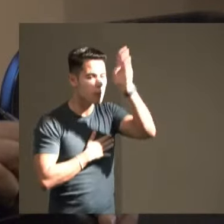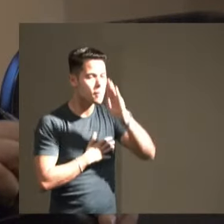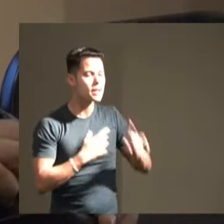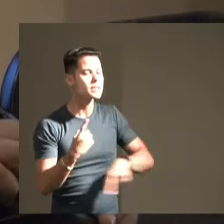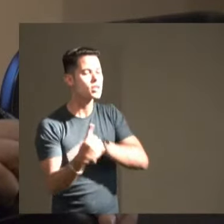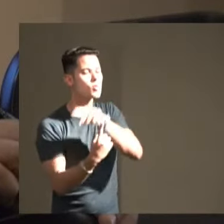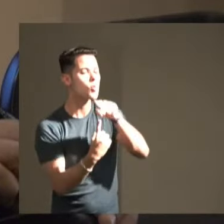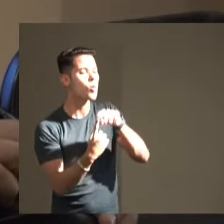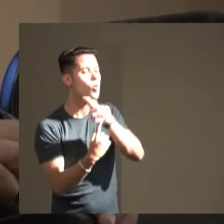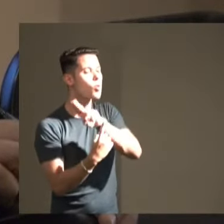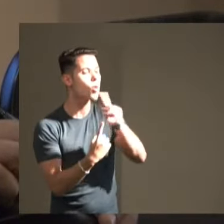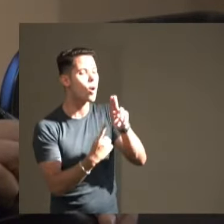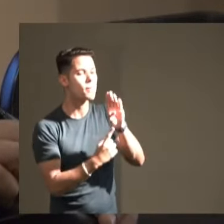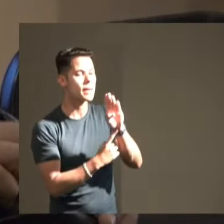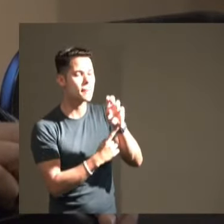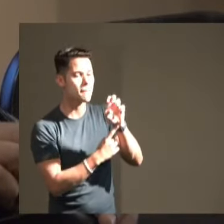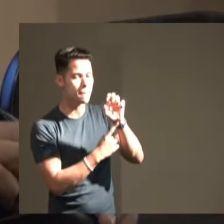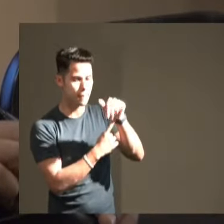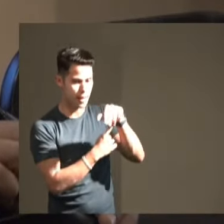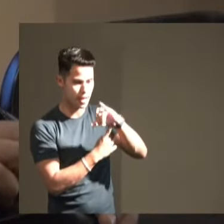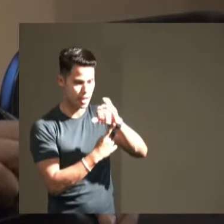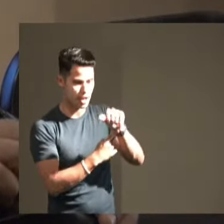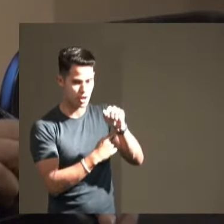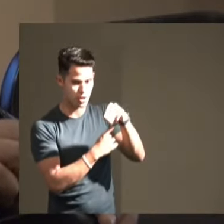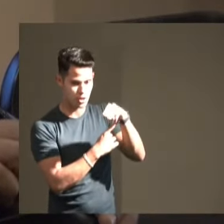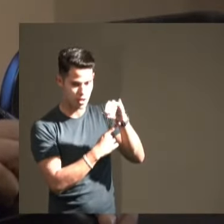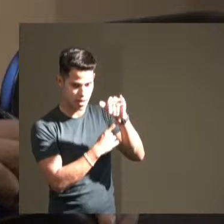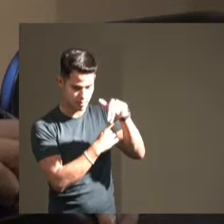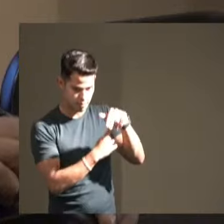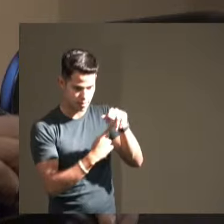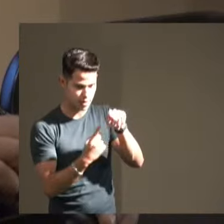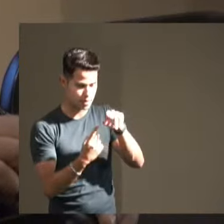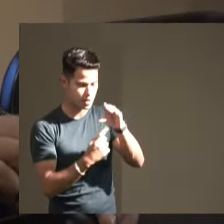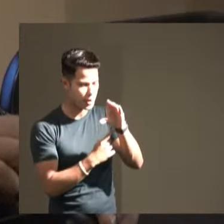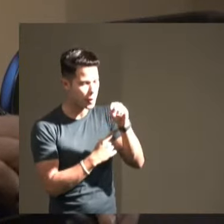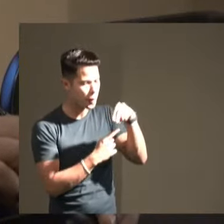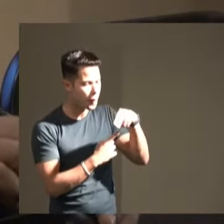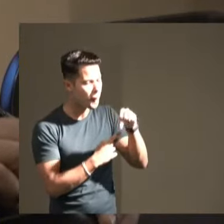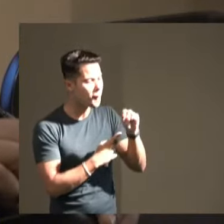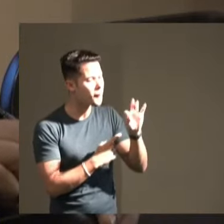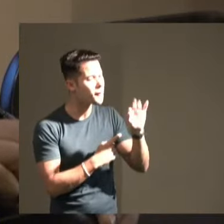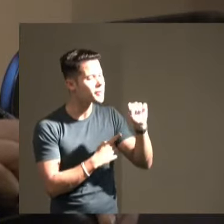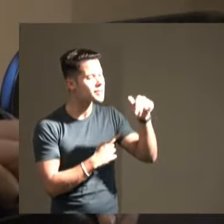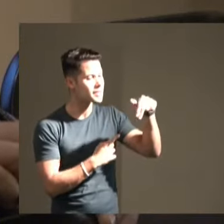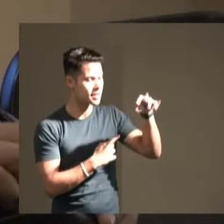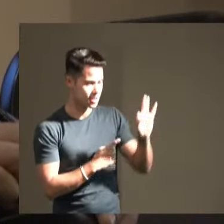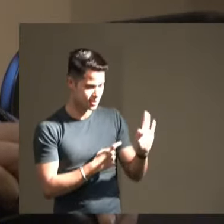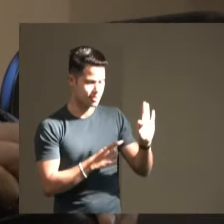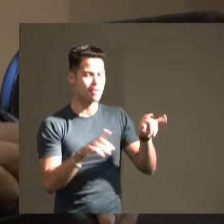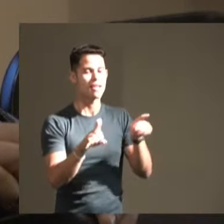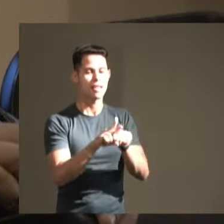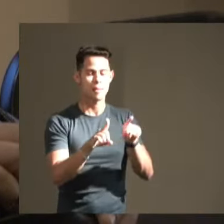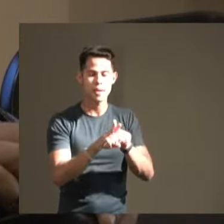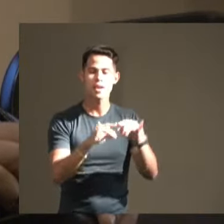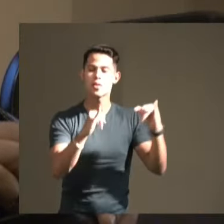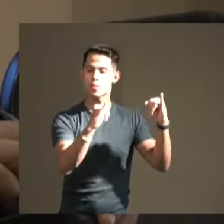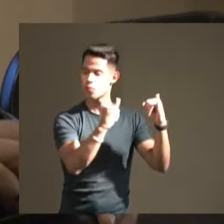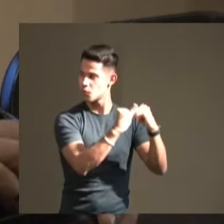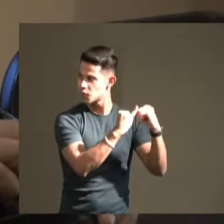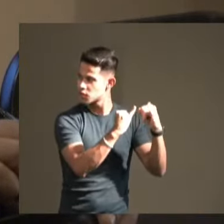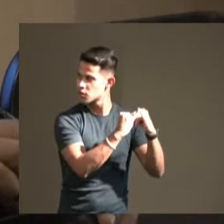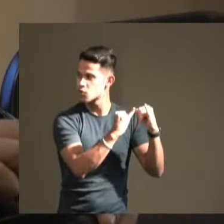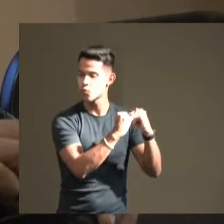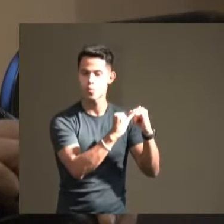em 1854, e o Instituto Nacional, aliás, Instituto Imperial dos